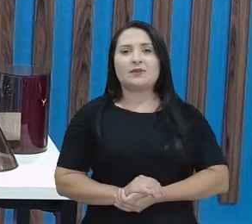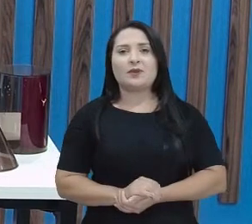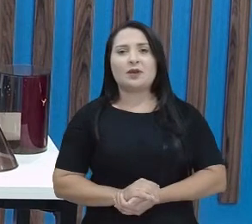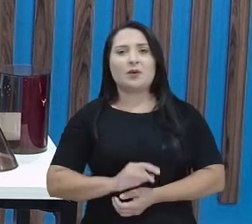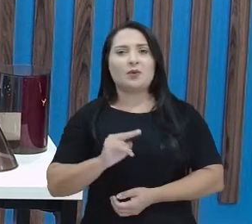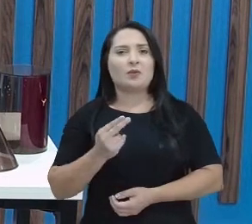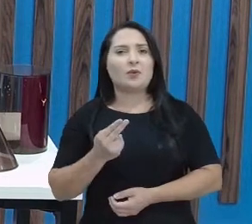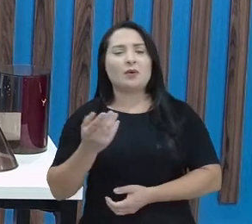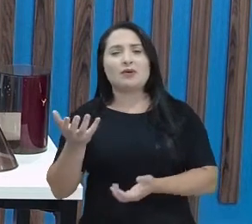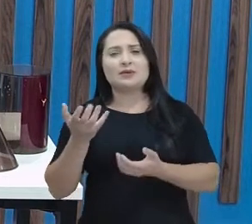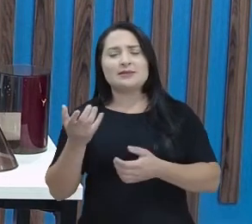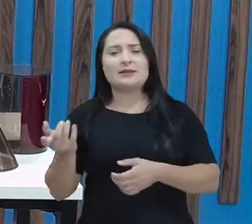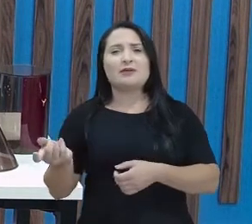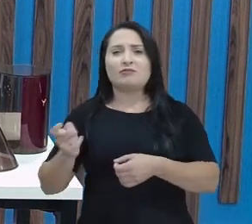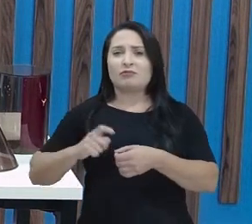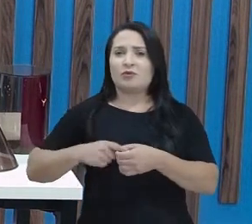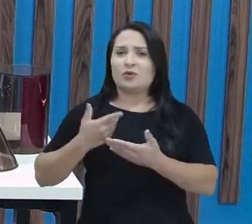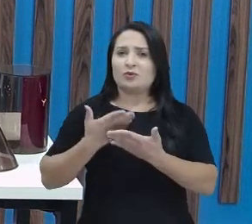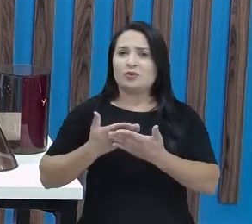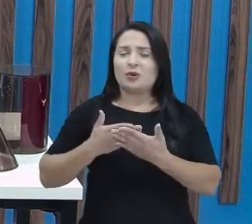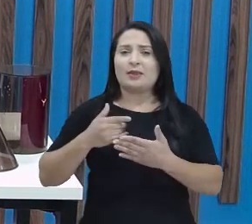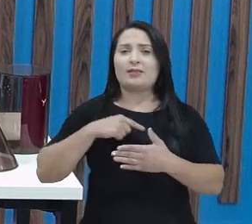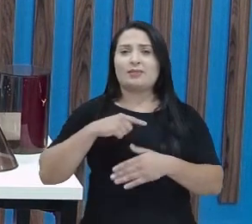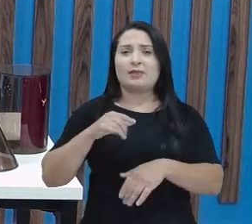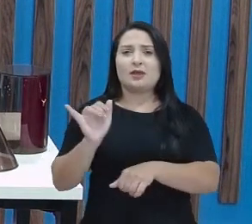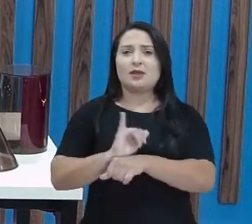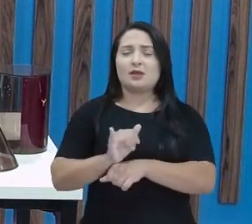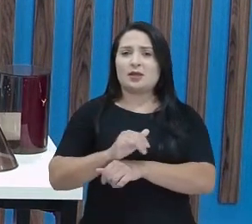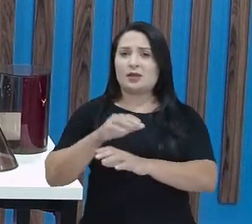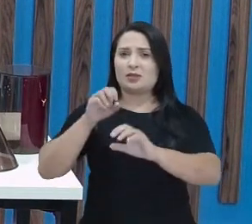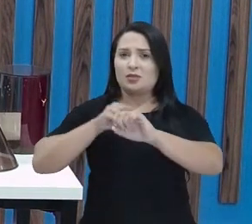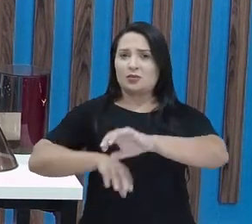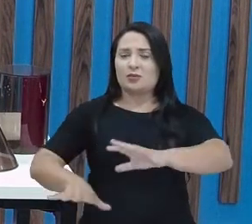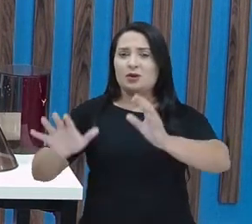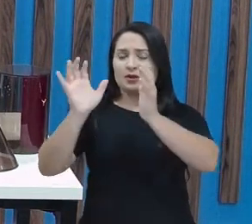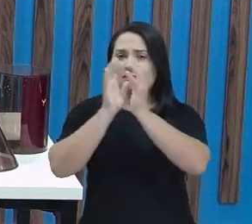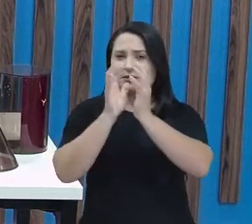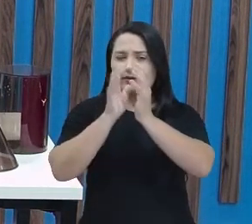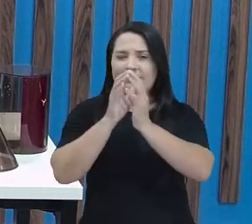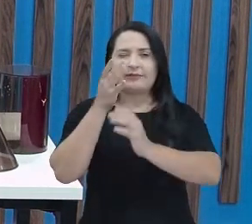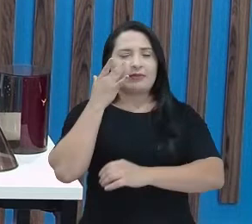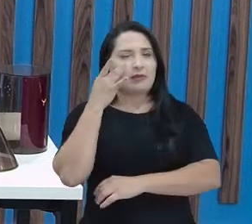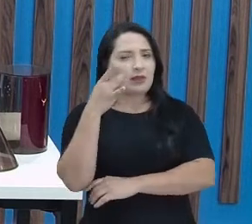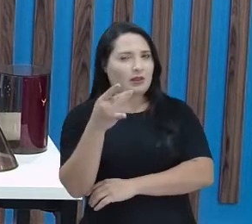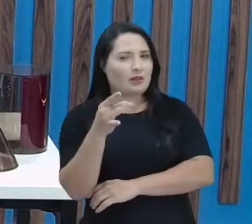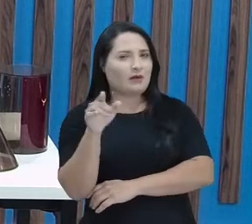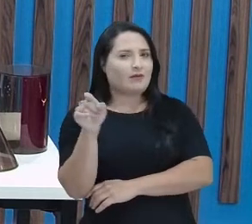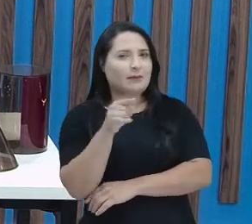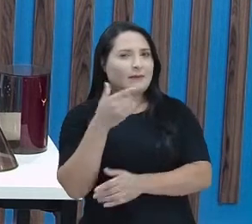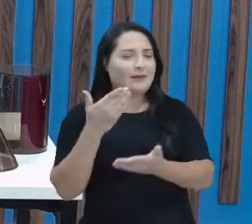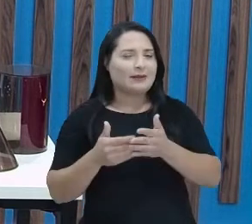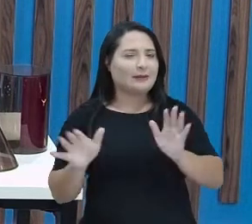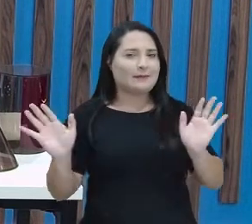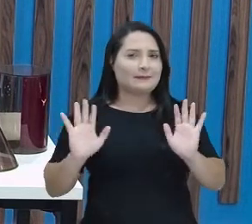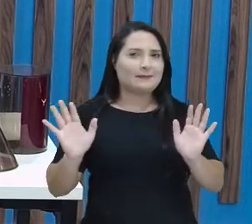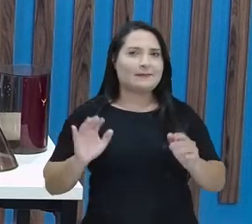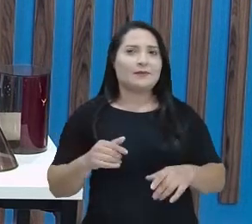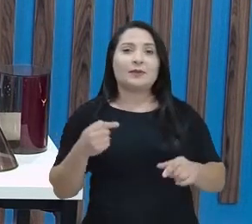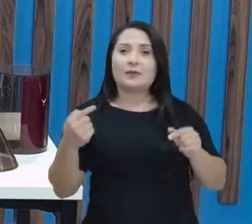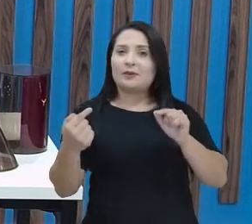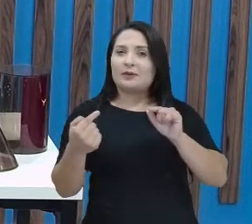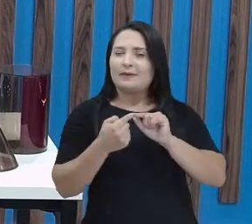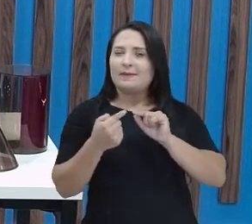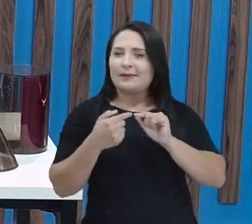sempre quiser estudar, tem um canal do Educa Recife. Então, fica ligadinho aí para você não perder nenhum momento desse.